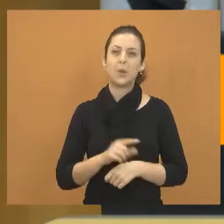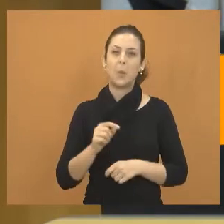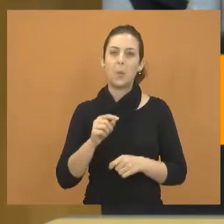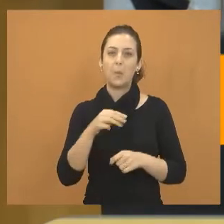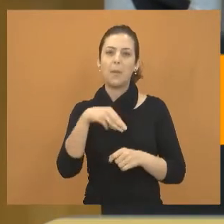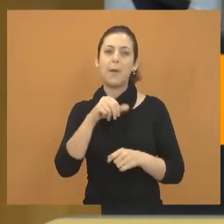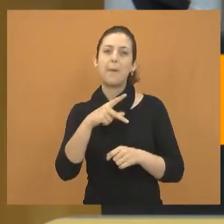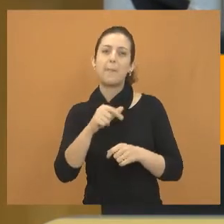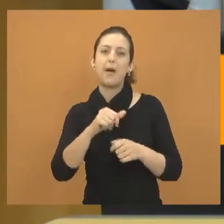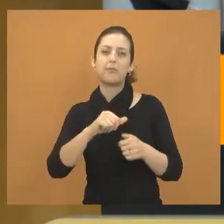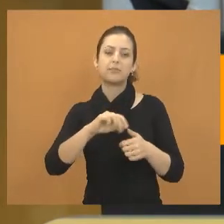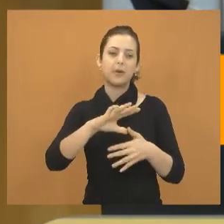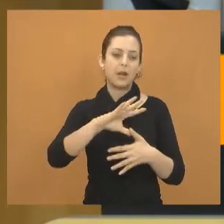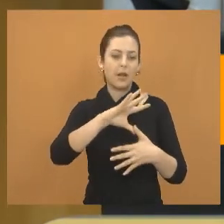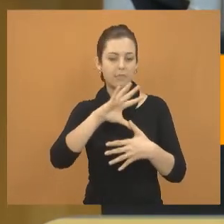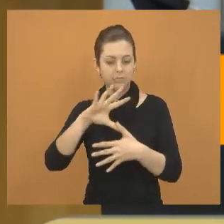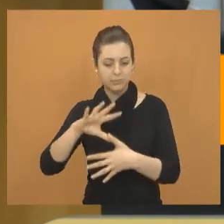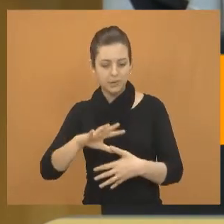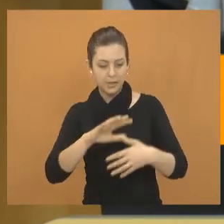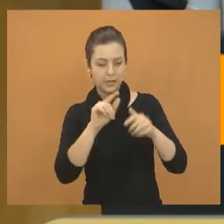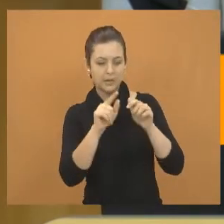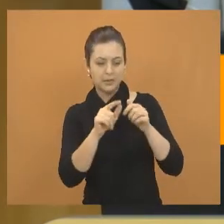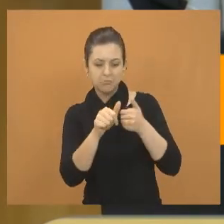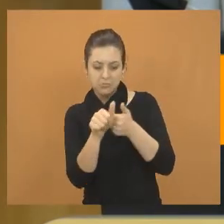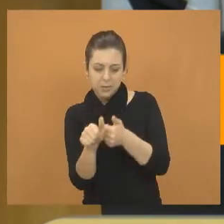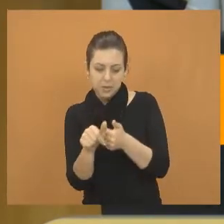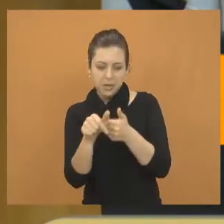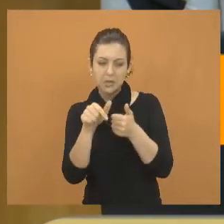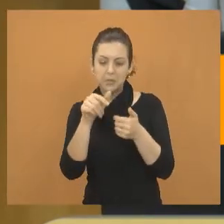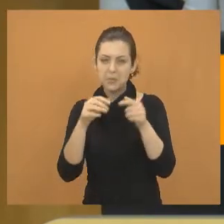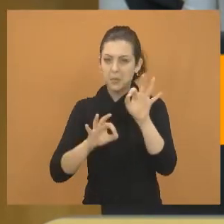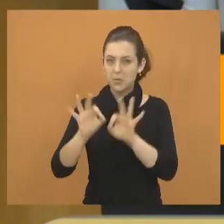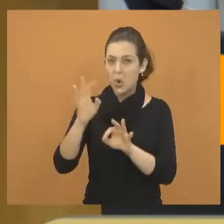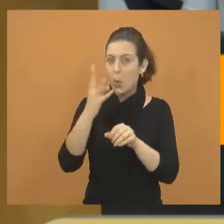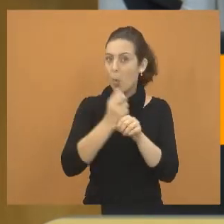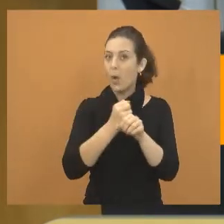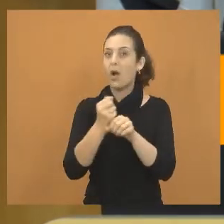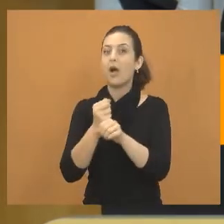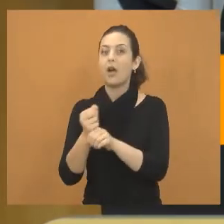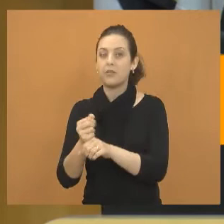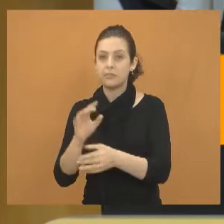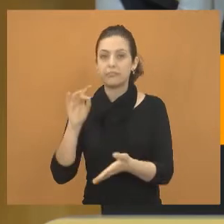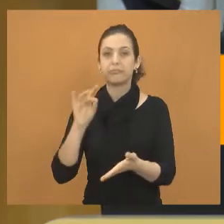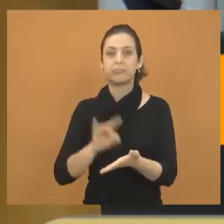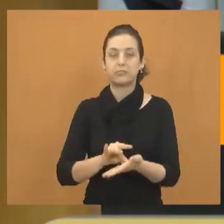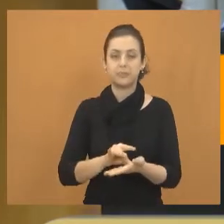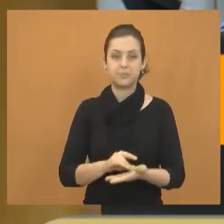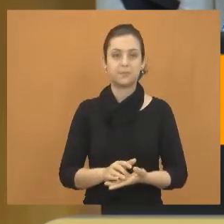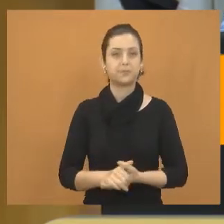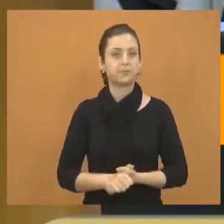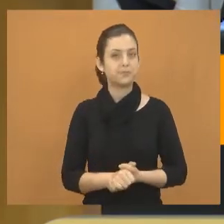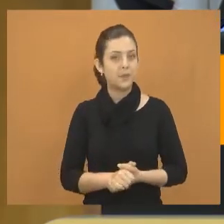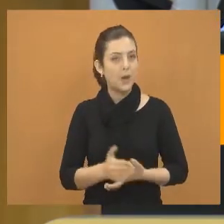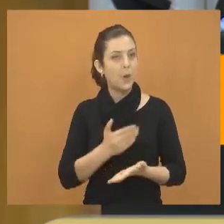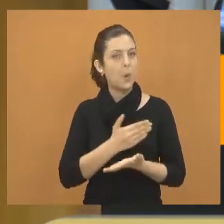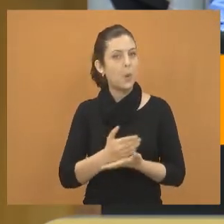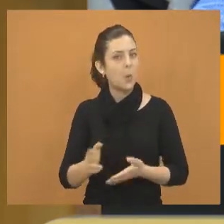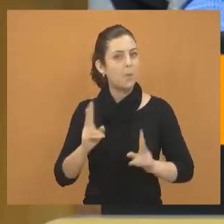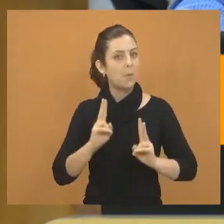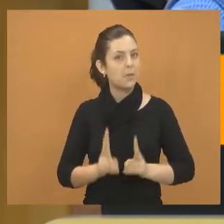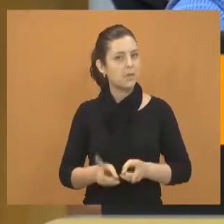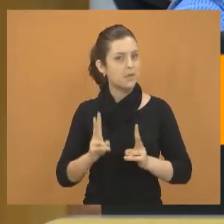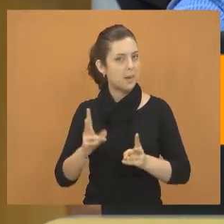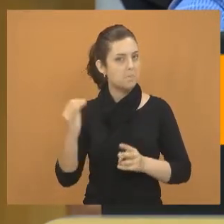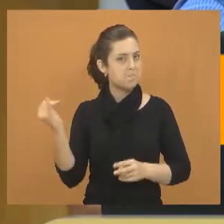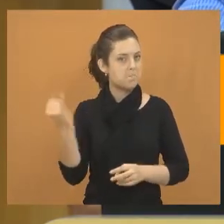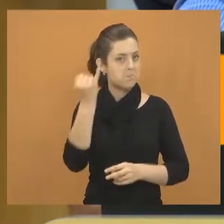mapa, né, de um guia para a execução de um projeto de 4 anos. Começando sempre, né, e é